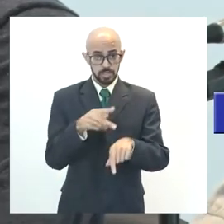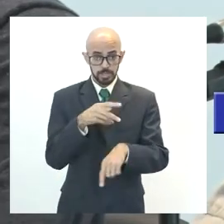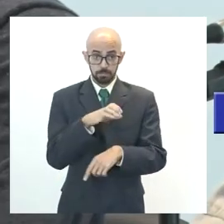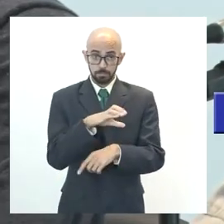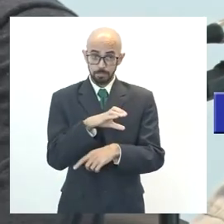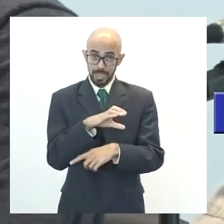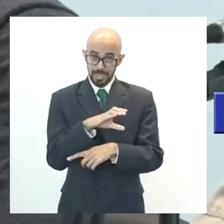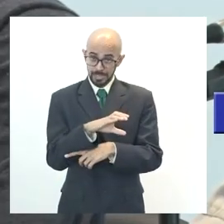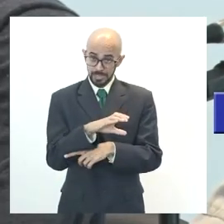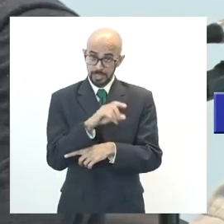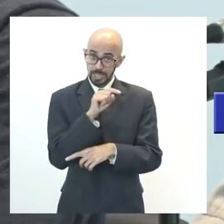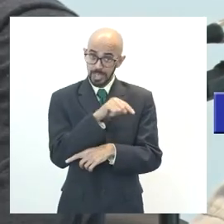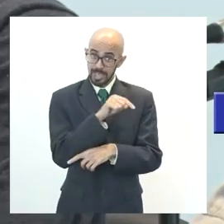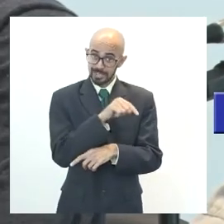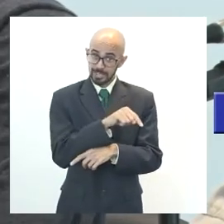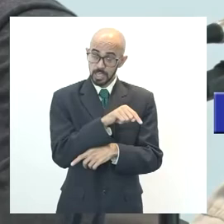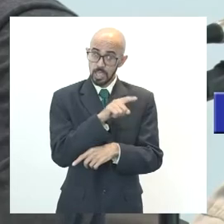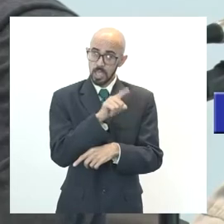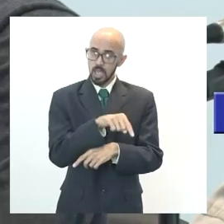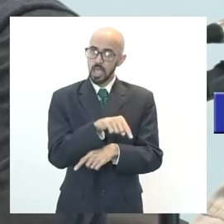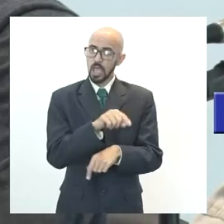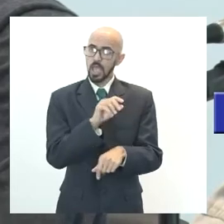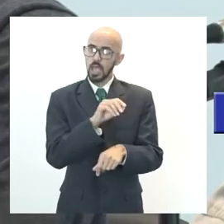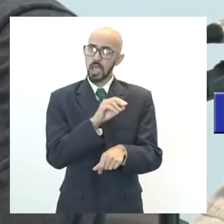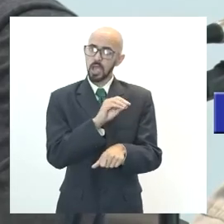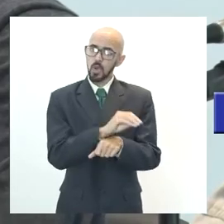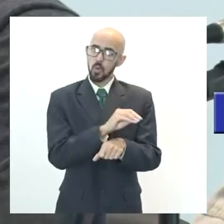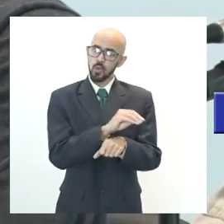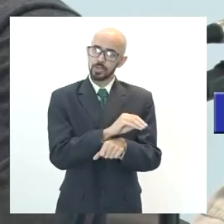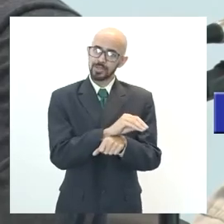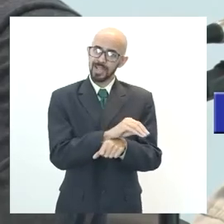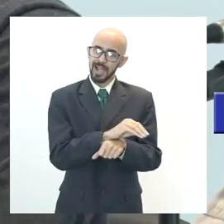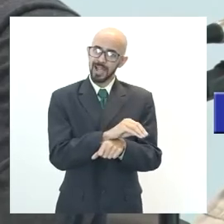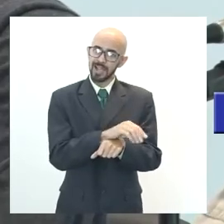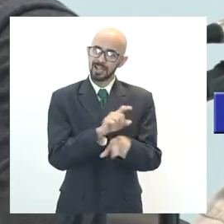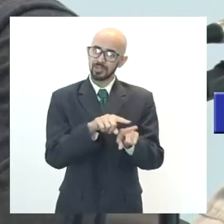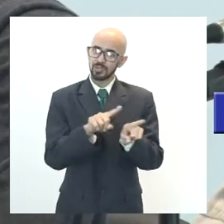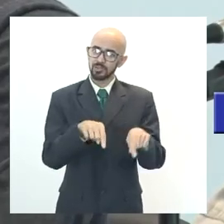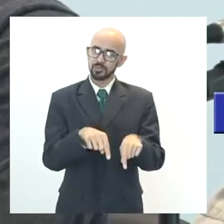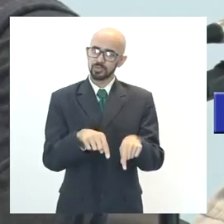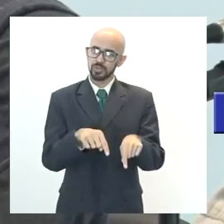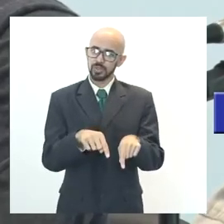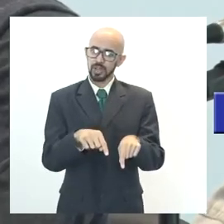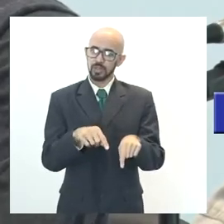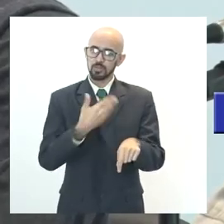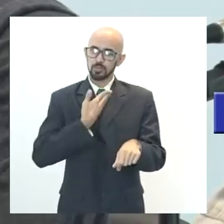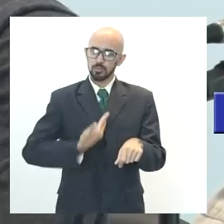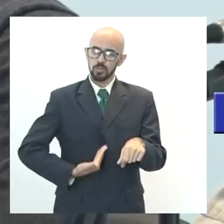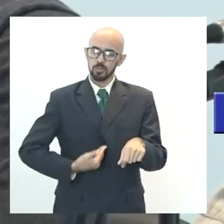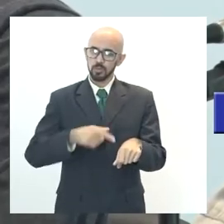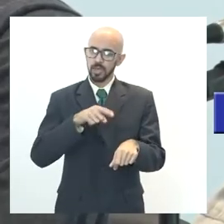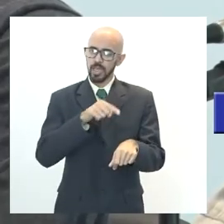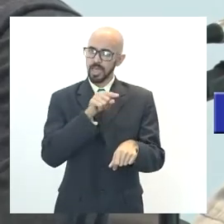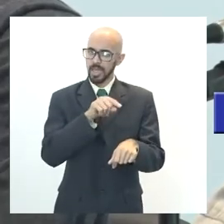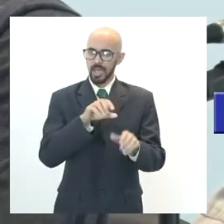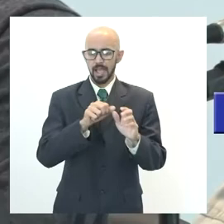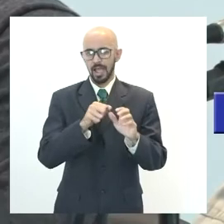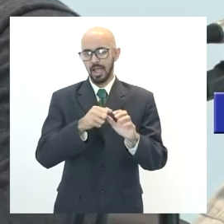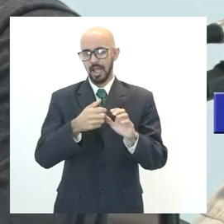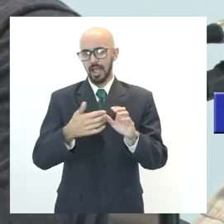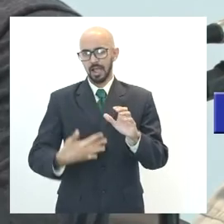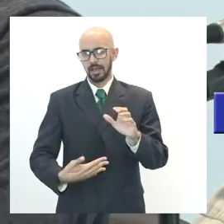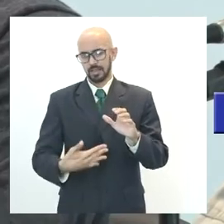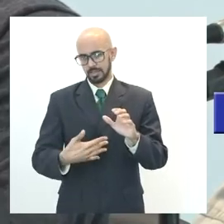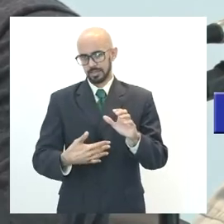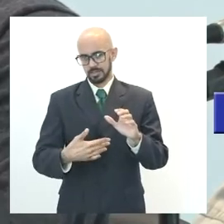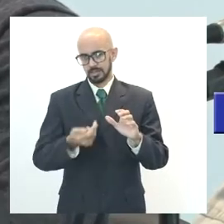é a função dela é a cuidar dos trabalhadores servidores públicos classificação que dá não existe